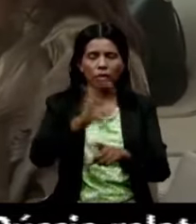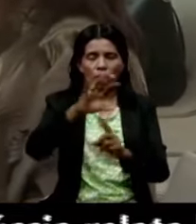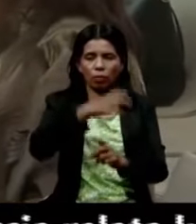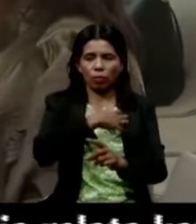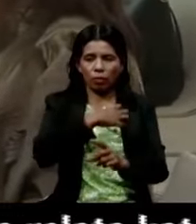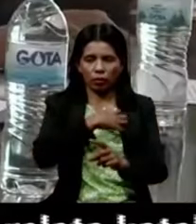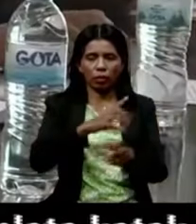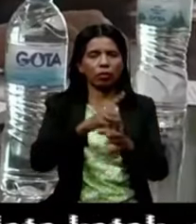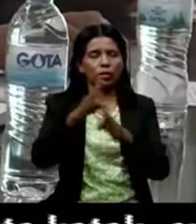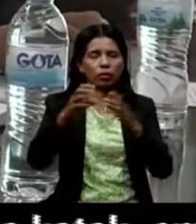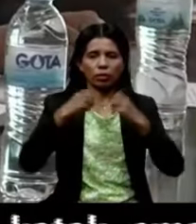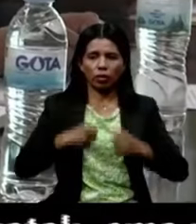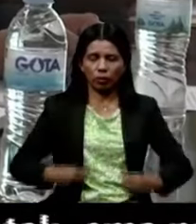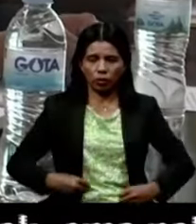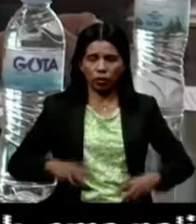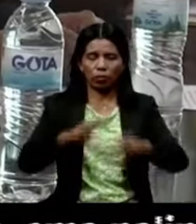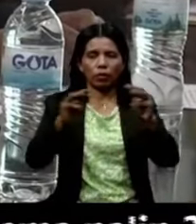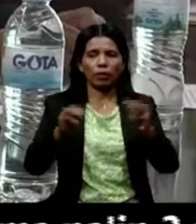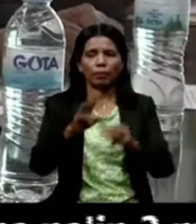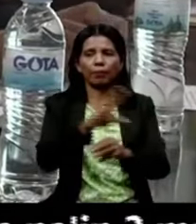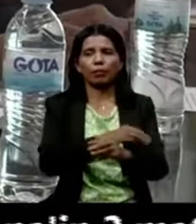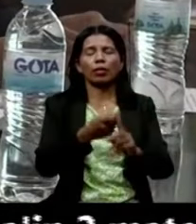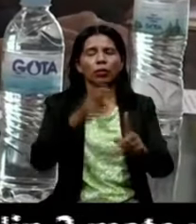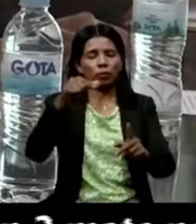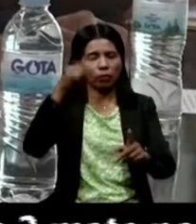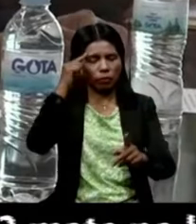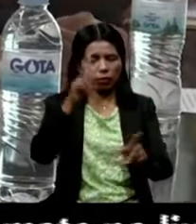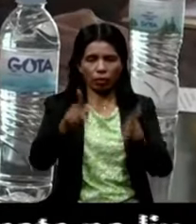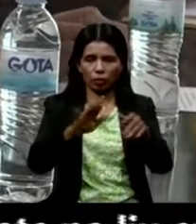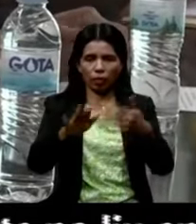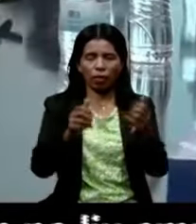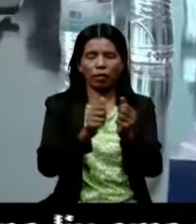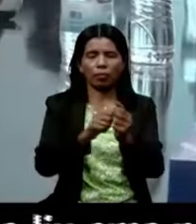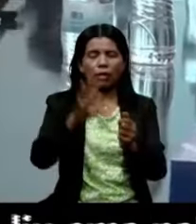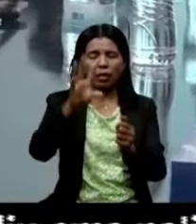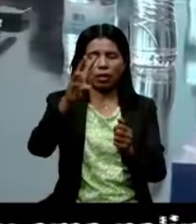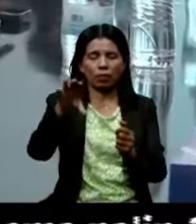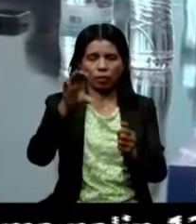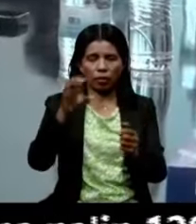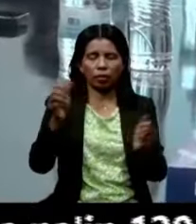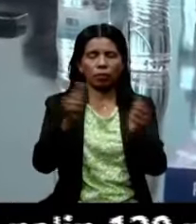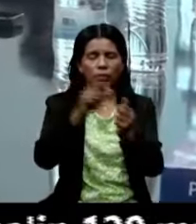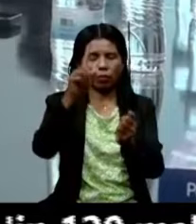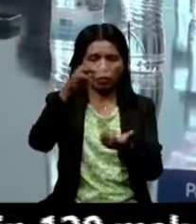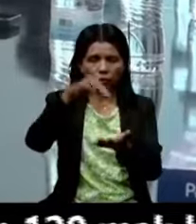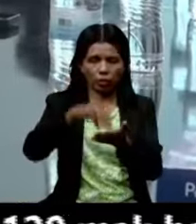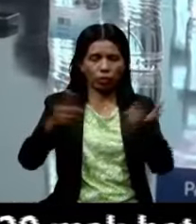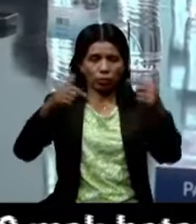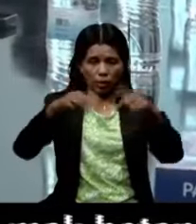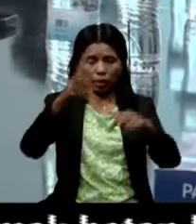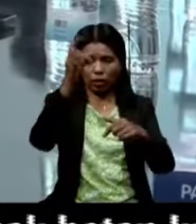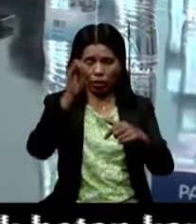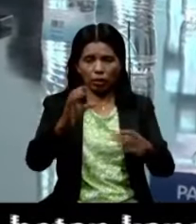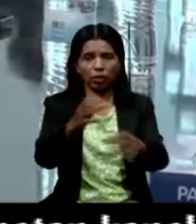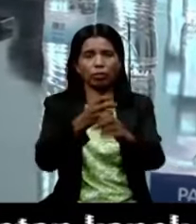Municipal, no Diretor Saúde Municipal, tuir previsão husi governo, população rihun atus nento tokonida, maksimai iadili,